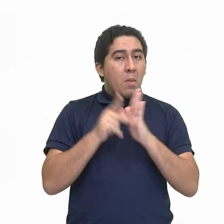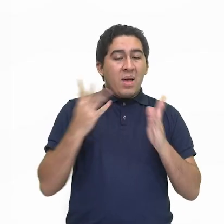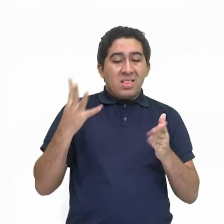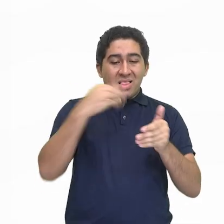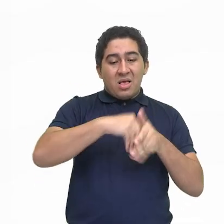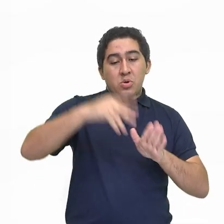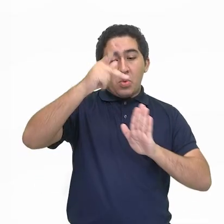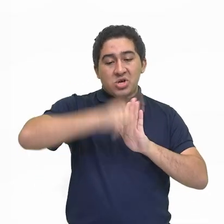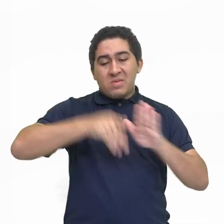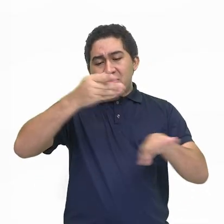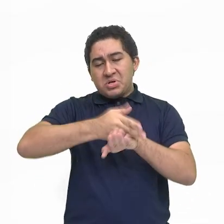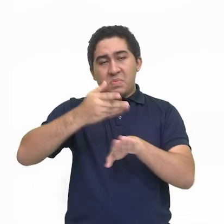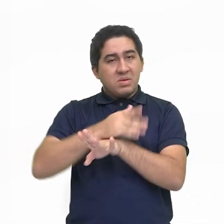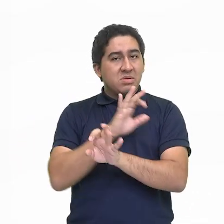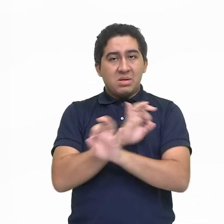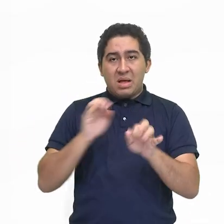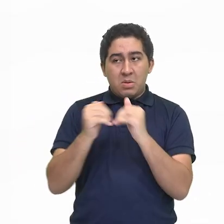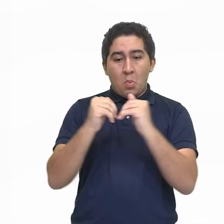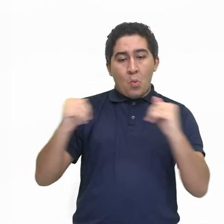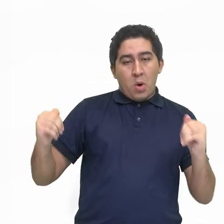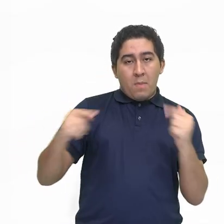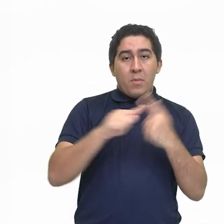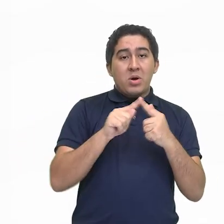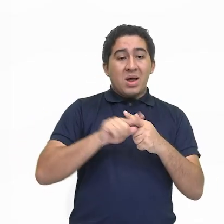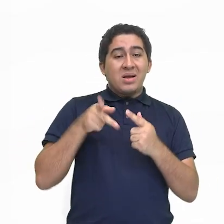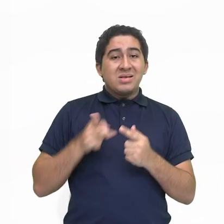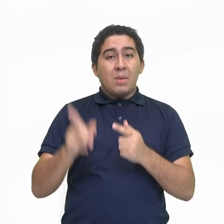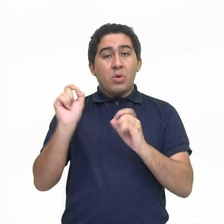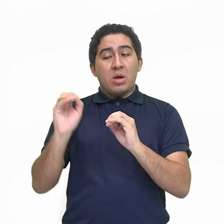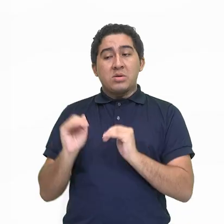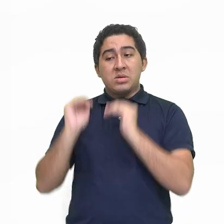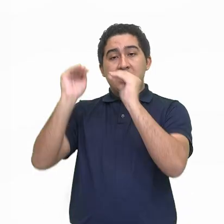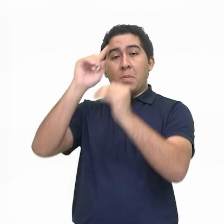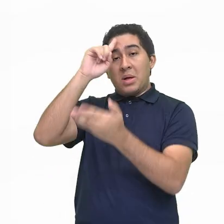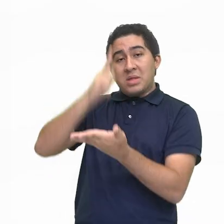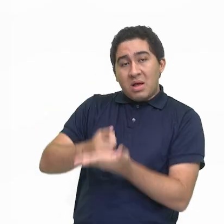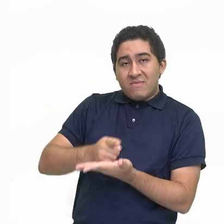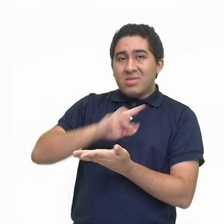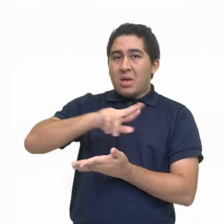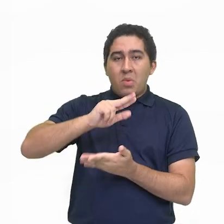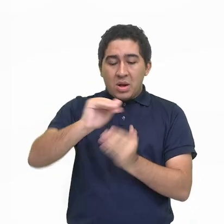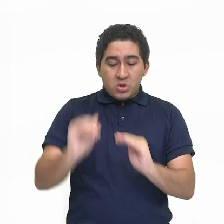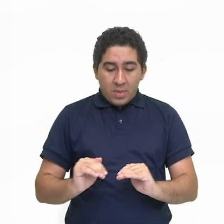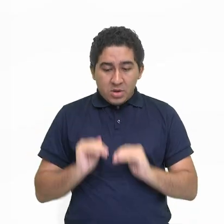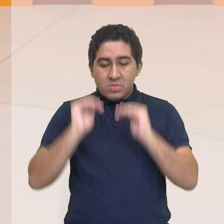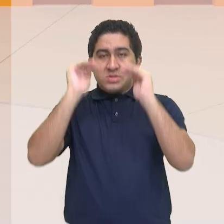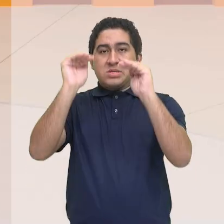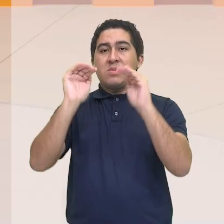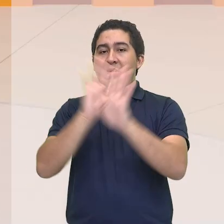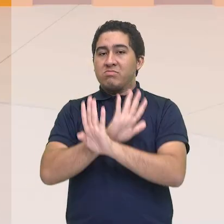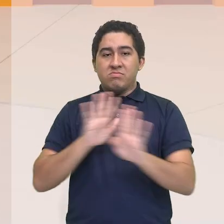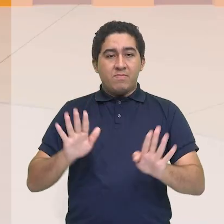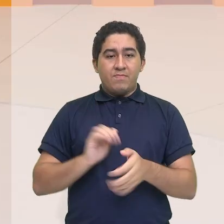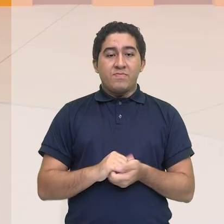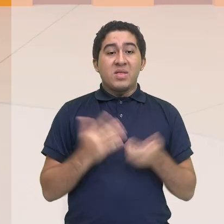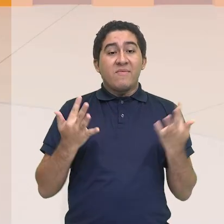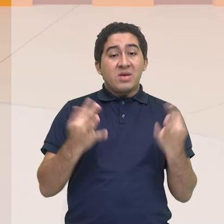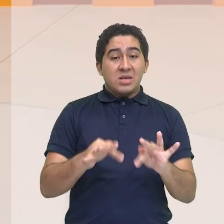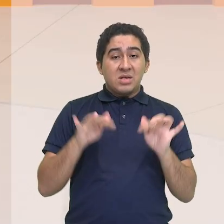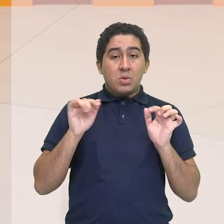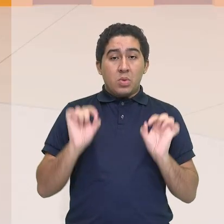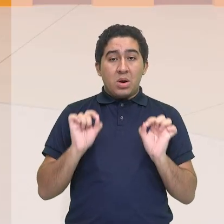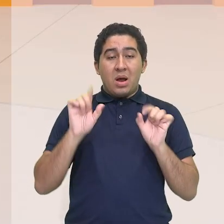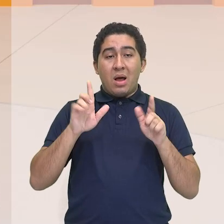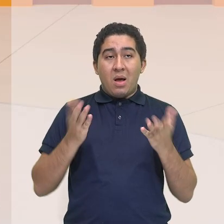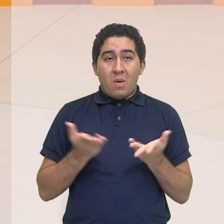porque era um projeto que vinha sempre de cima para baixo e nunca aqui de baixo para cima. Vou finalizar aqui com o